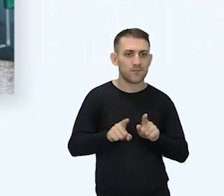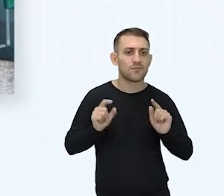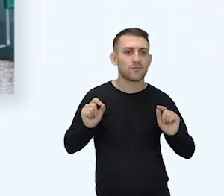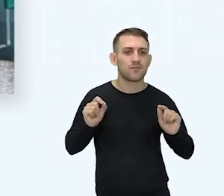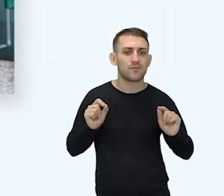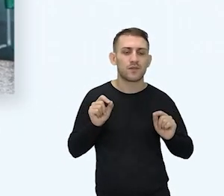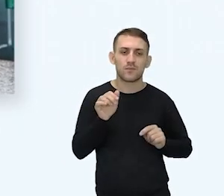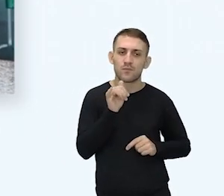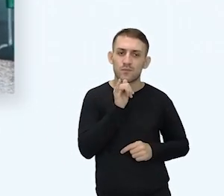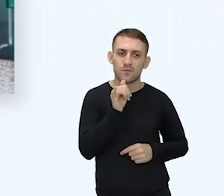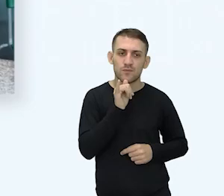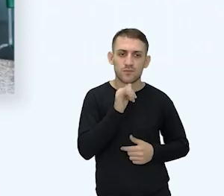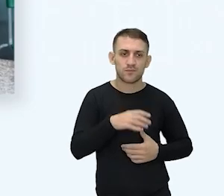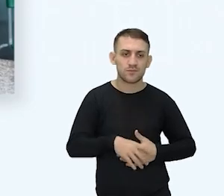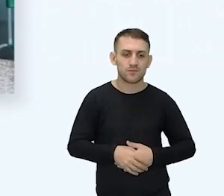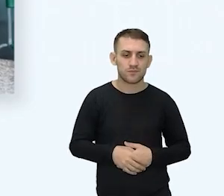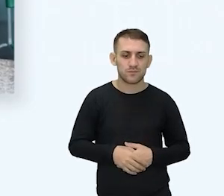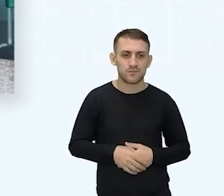era